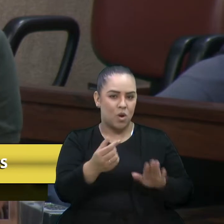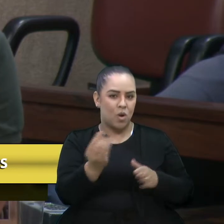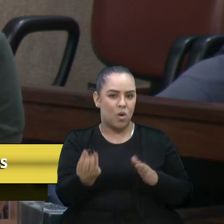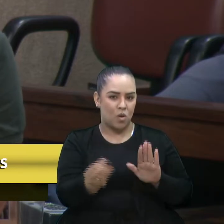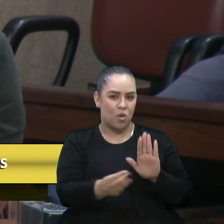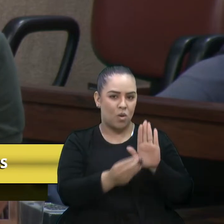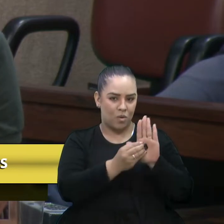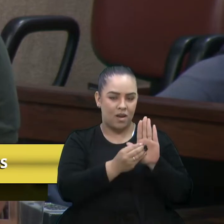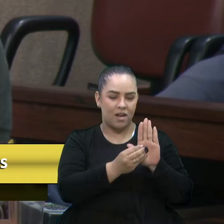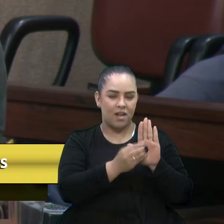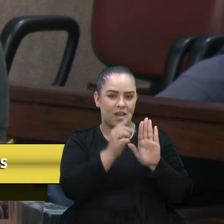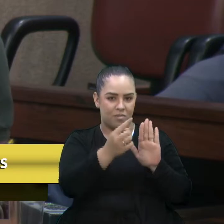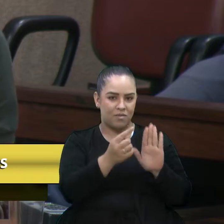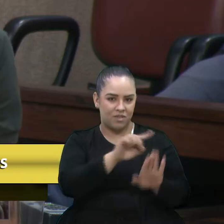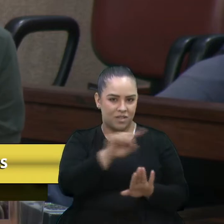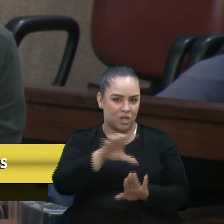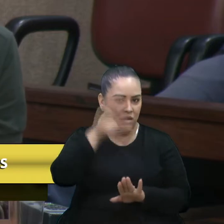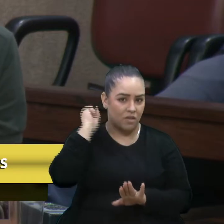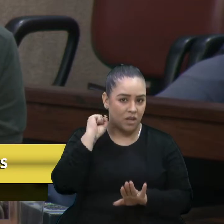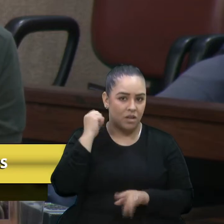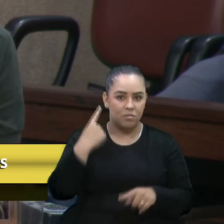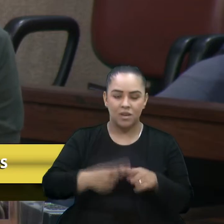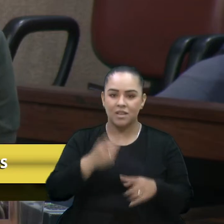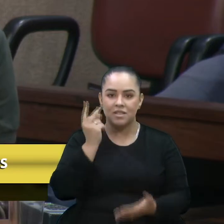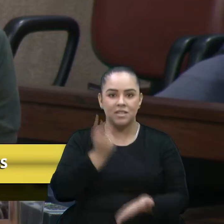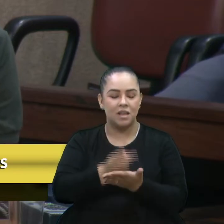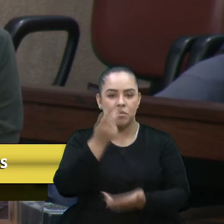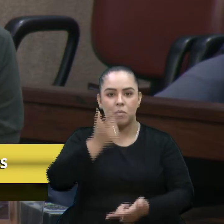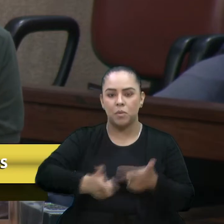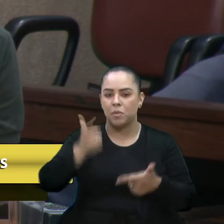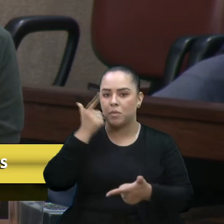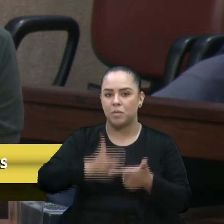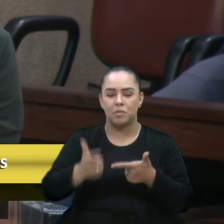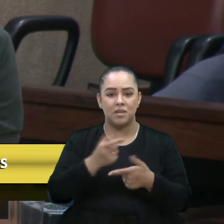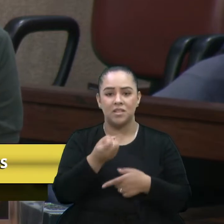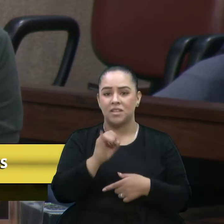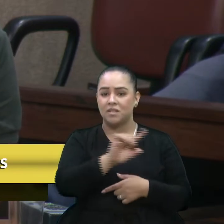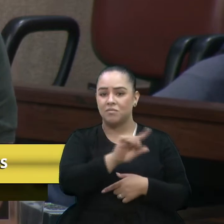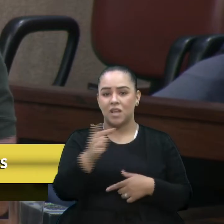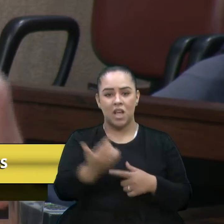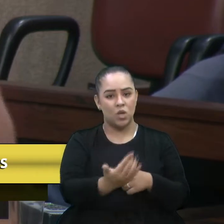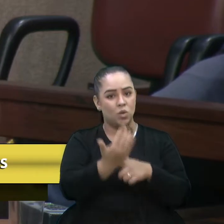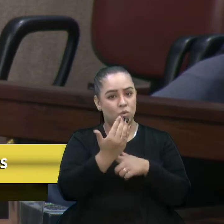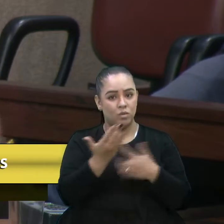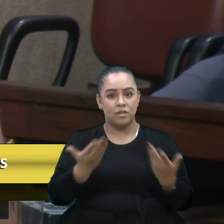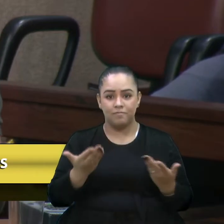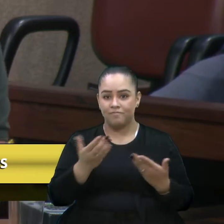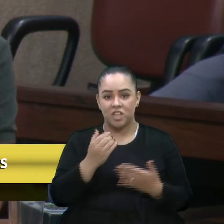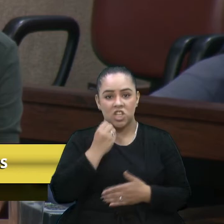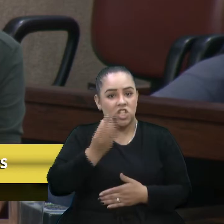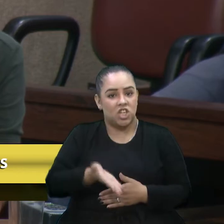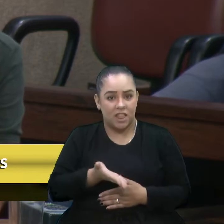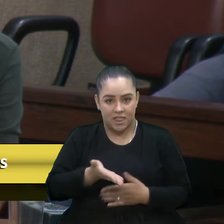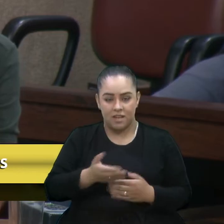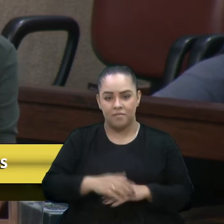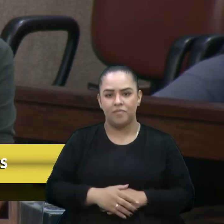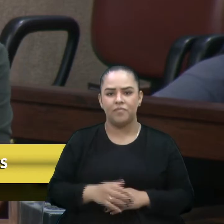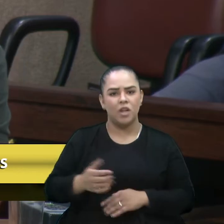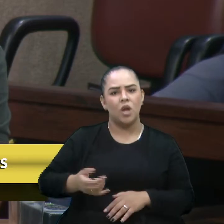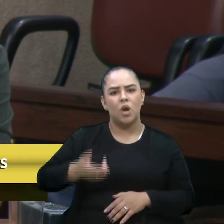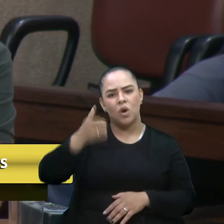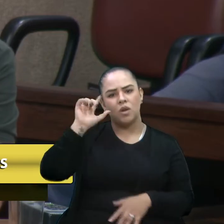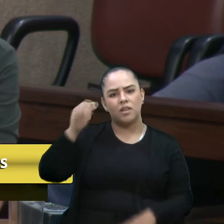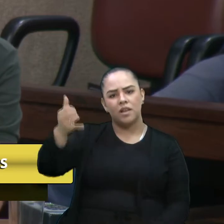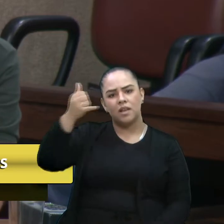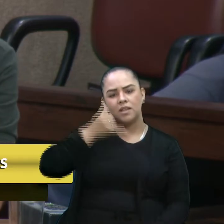Só que assim, ó, ela está sempre apagando incêndio, então se não tiver ajuda de lá de dentro, não adianta. E só para concluir, ontem eu recebi uma ligação que eu